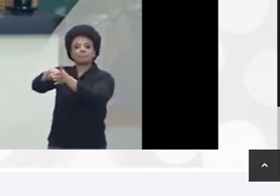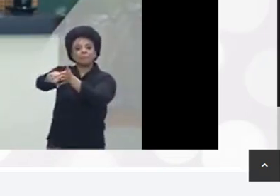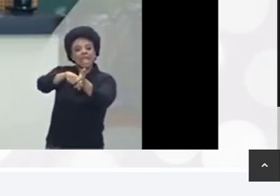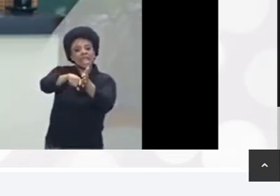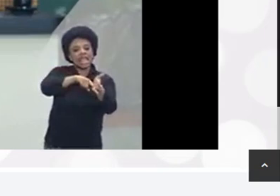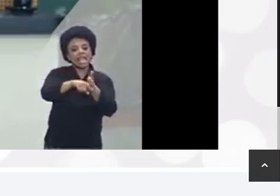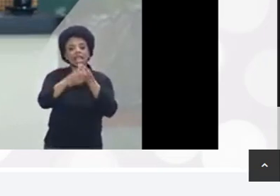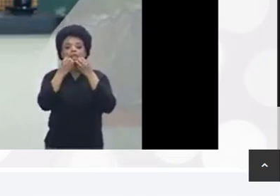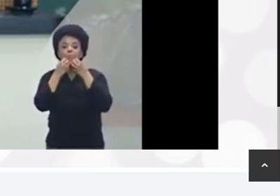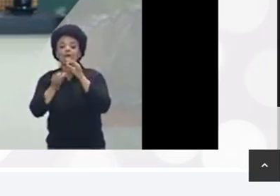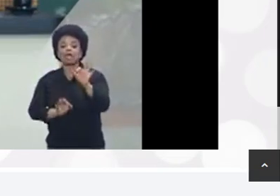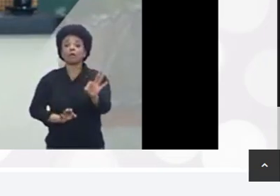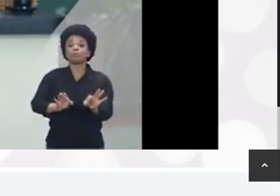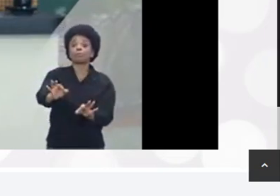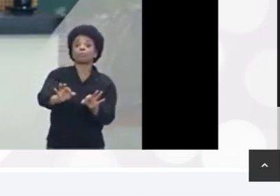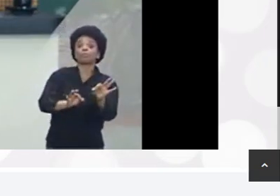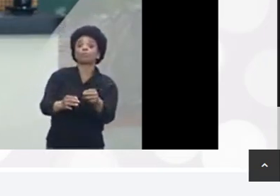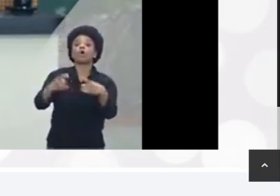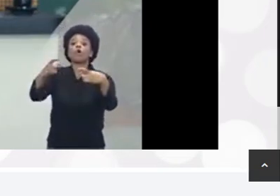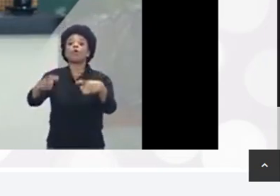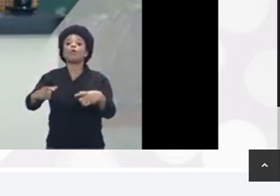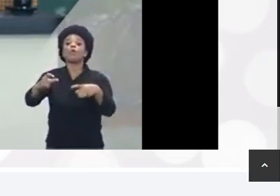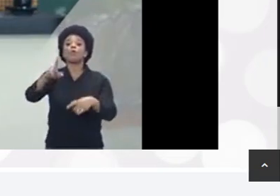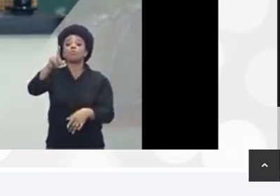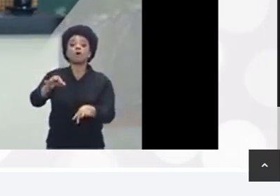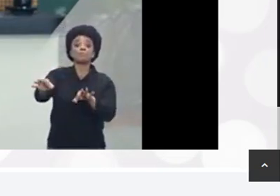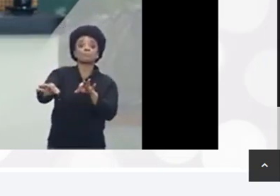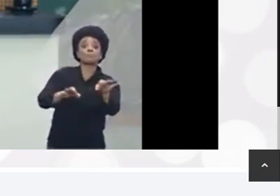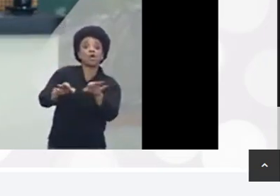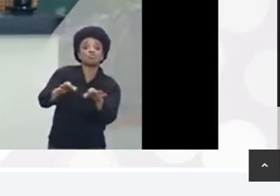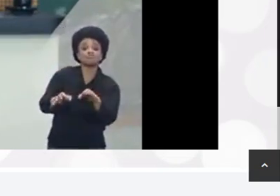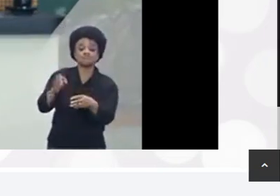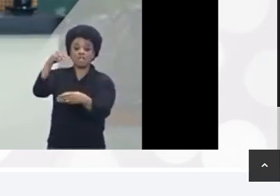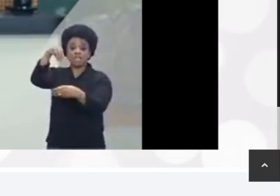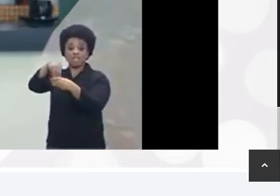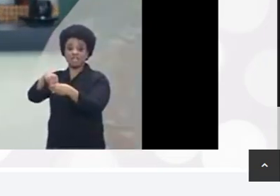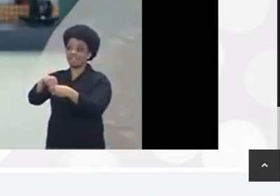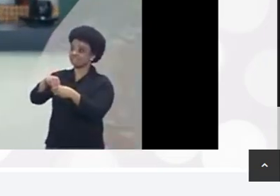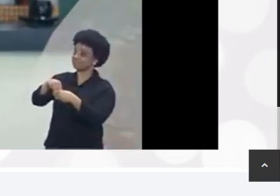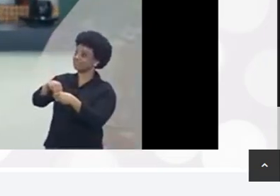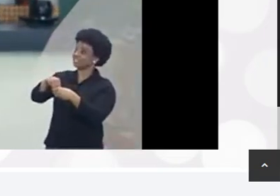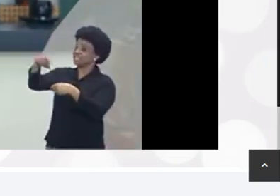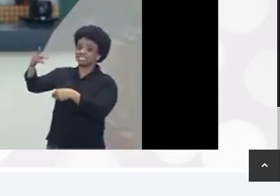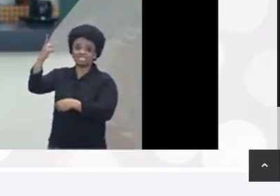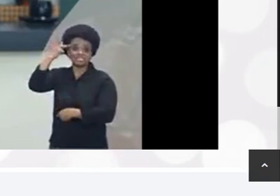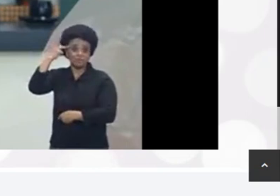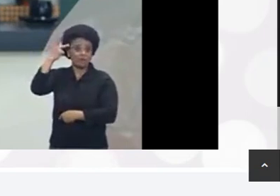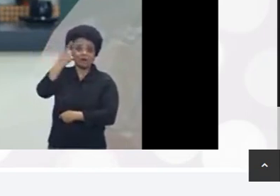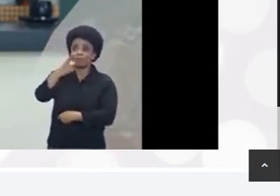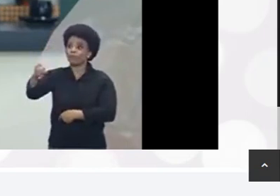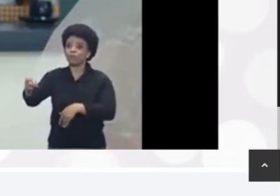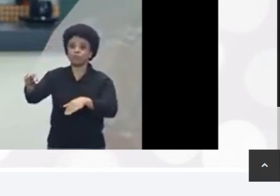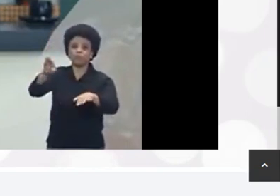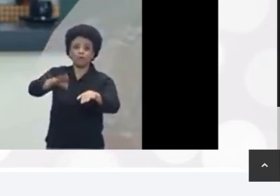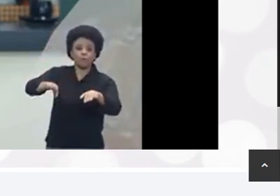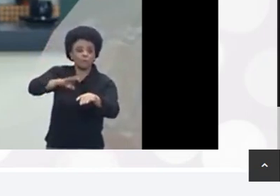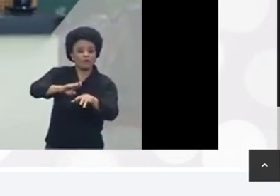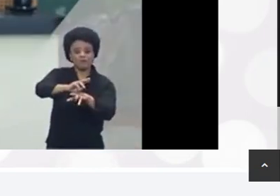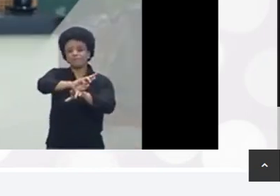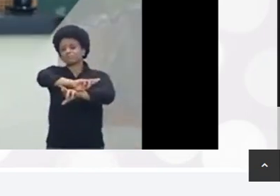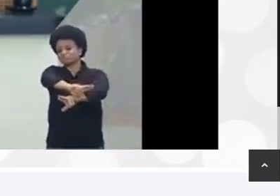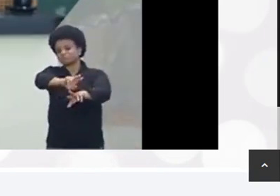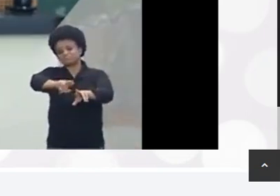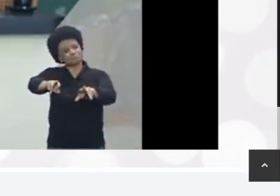por projeto, onde é o local do projeto, no interior é um clima, aqui em São Paulo é outro, na praia é outro. Então, de acordo com